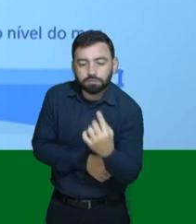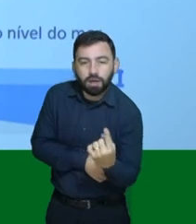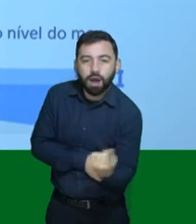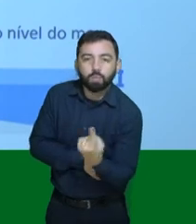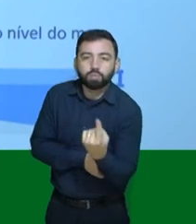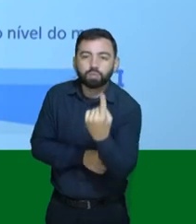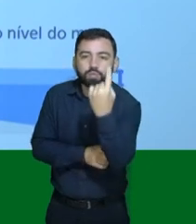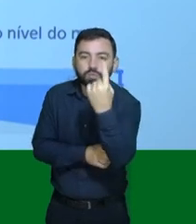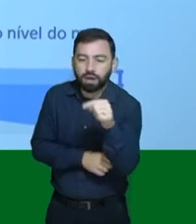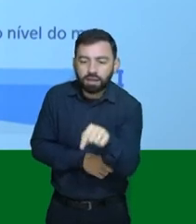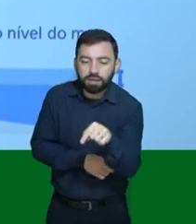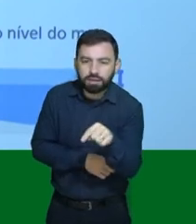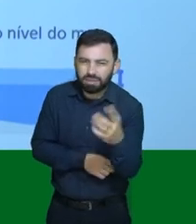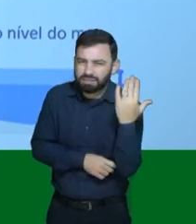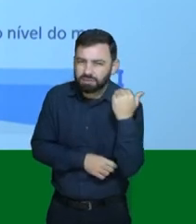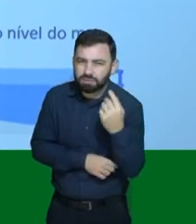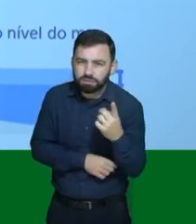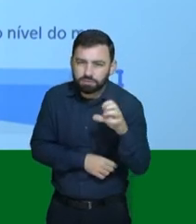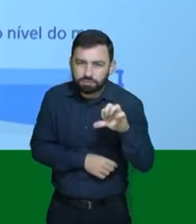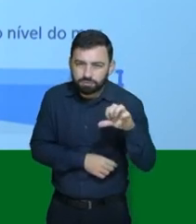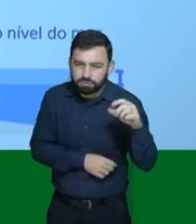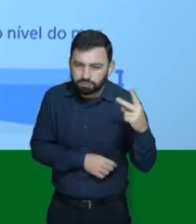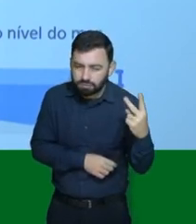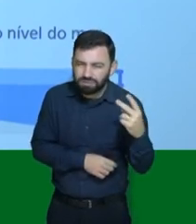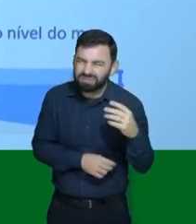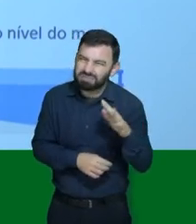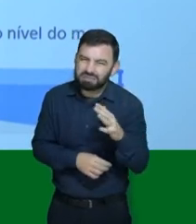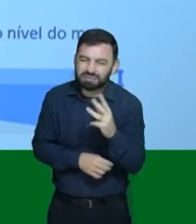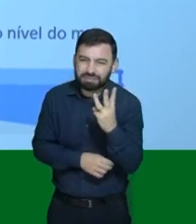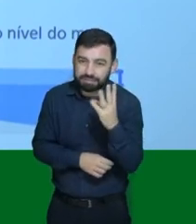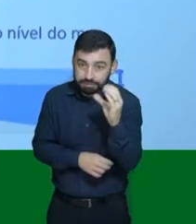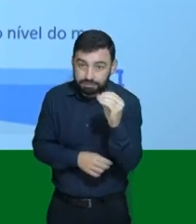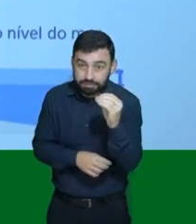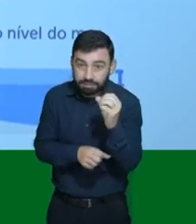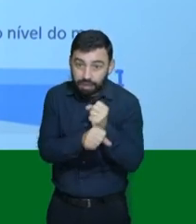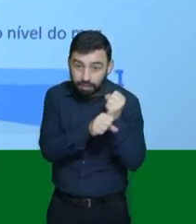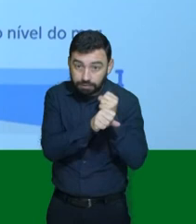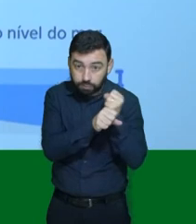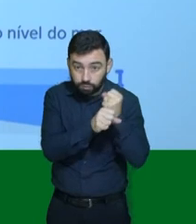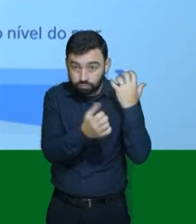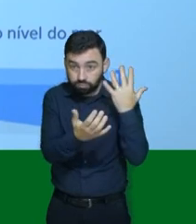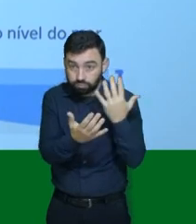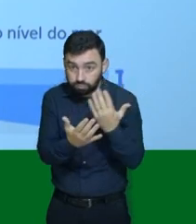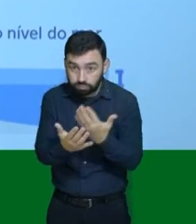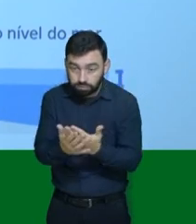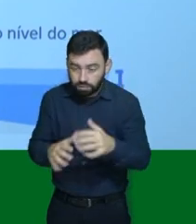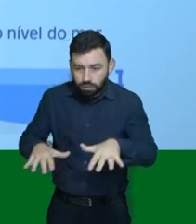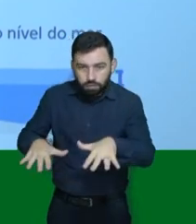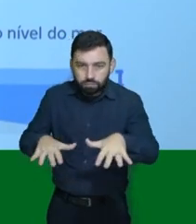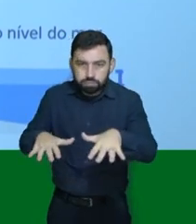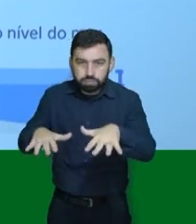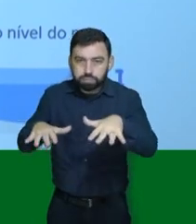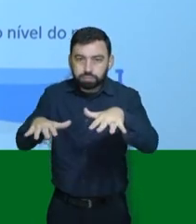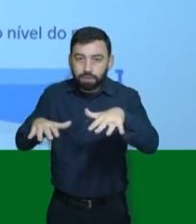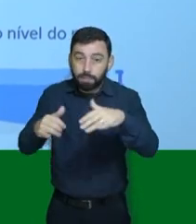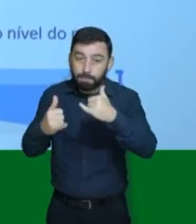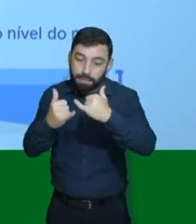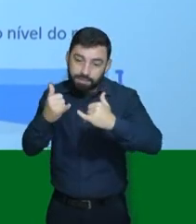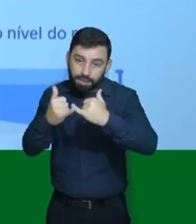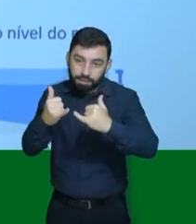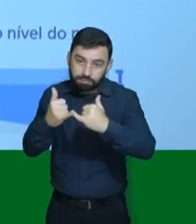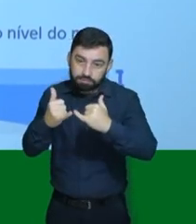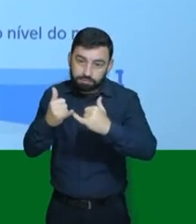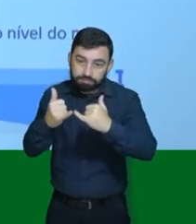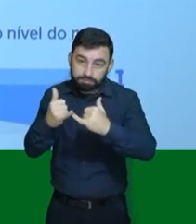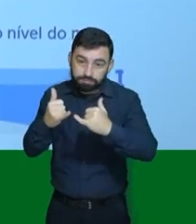em 92, 93, né? Então a gente tem aí 30 anos de dados, e isso aqui é o aumento do nível do mar. Metade desse aumento